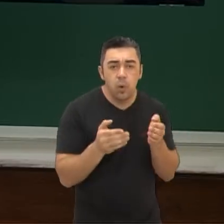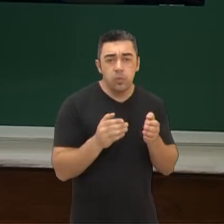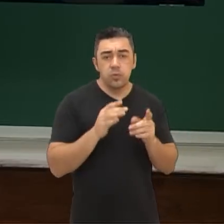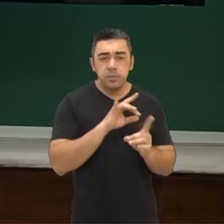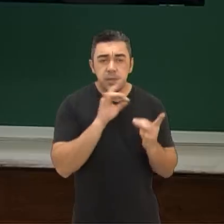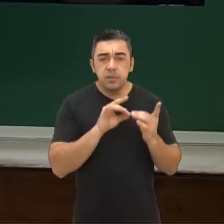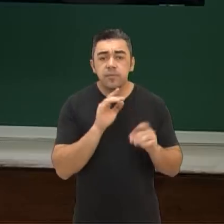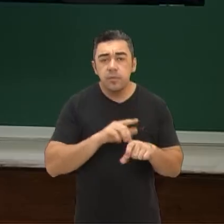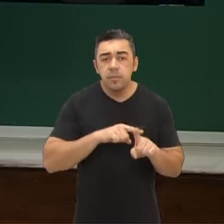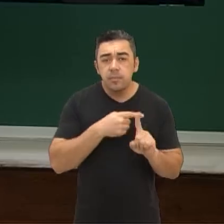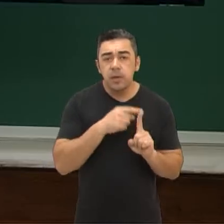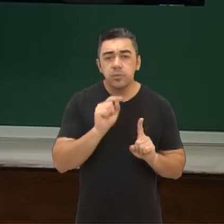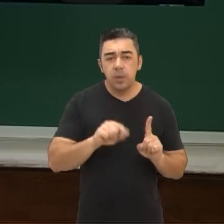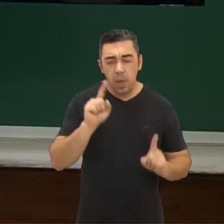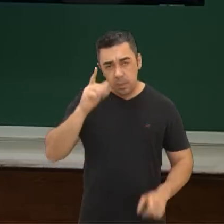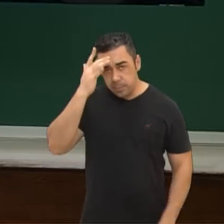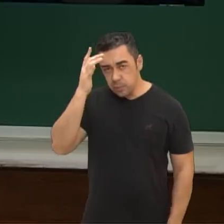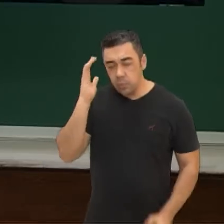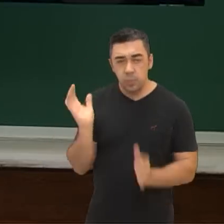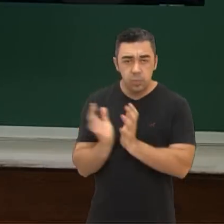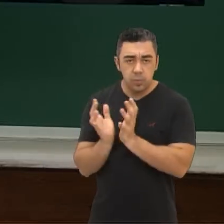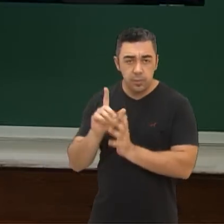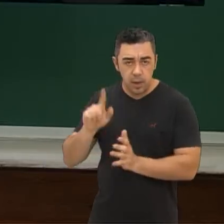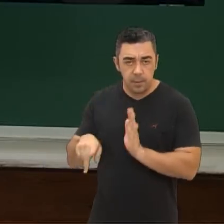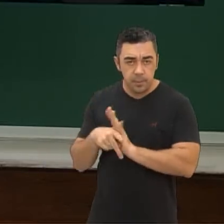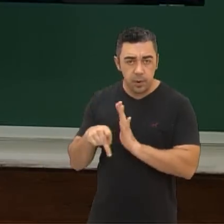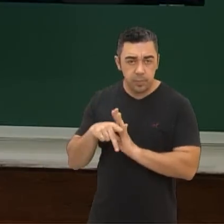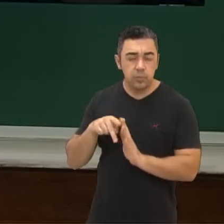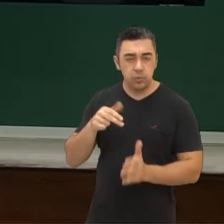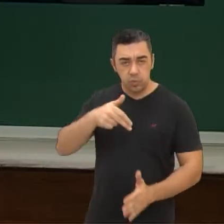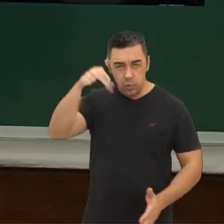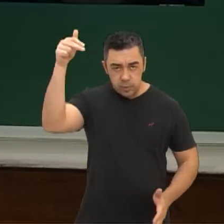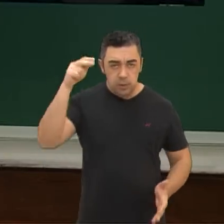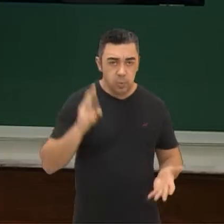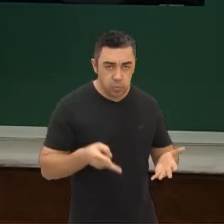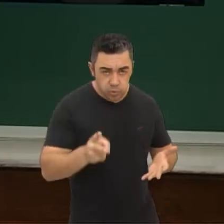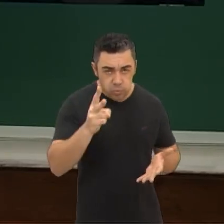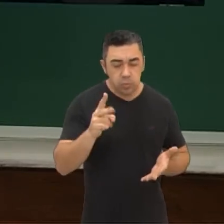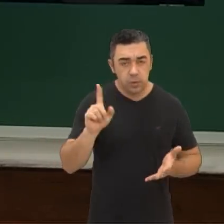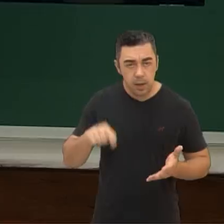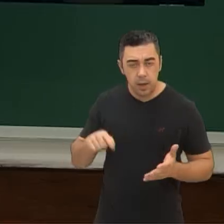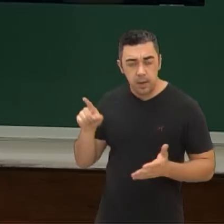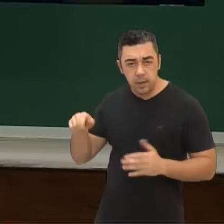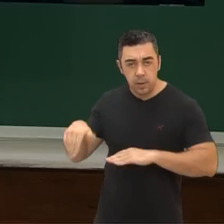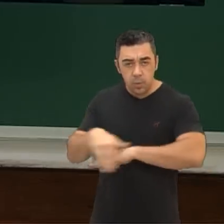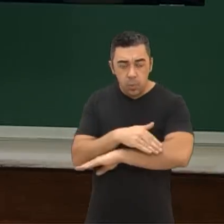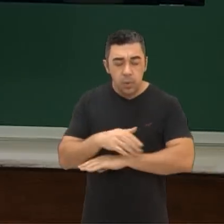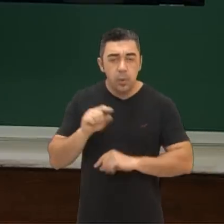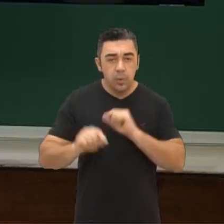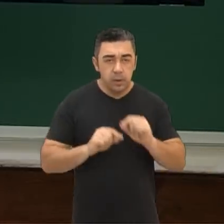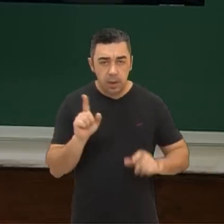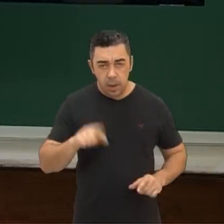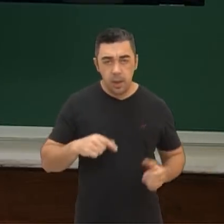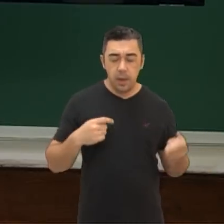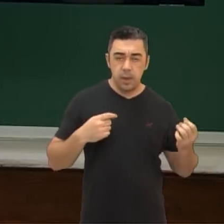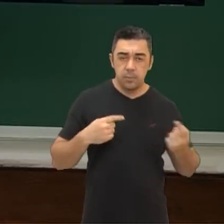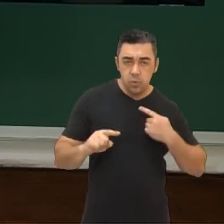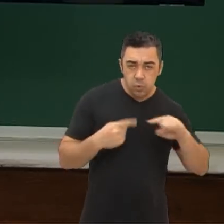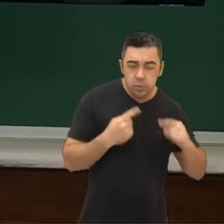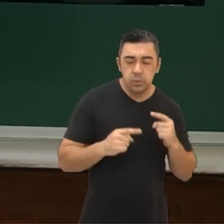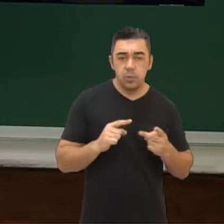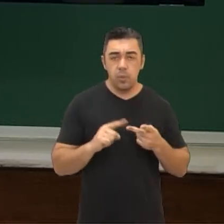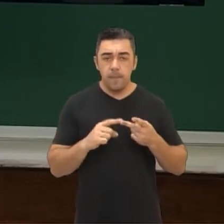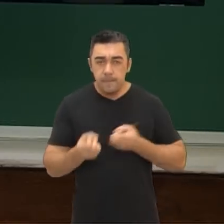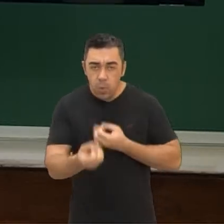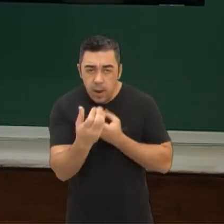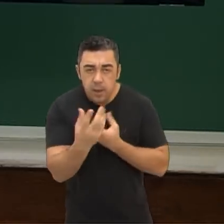buscam lugares onde estão as pessoas, tá? Então, é claro, isso não é só arte nordestina. Tem vários artistas de